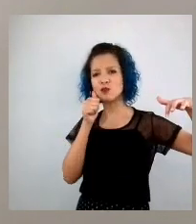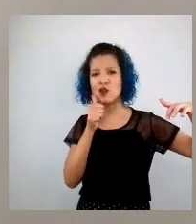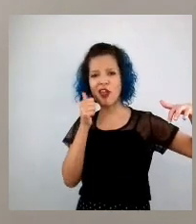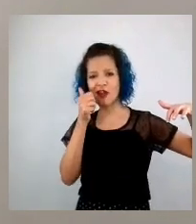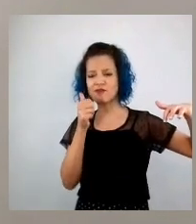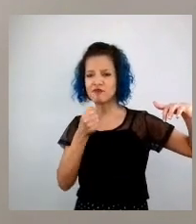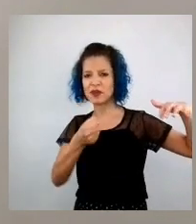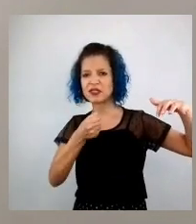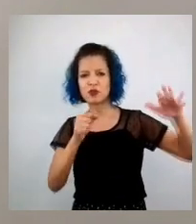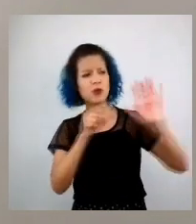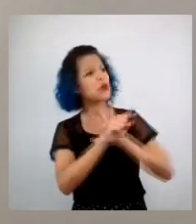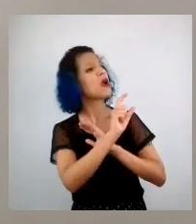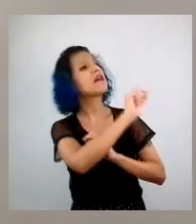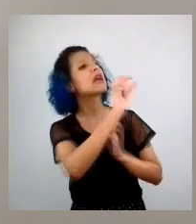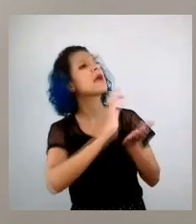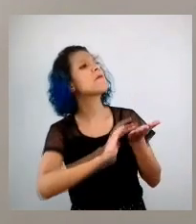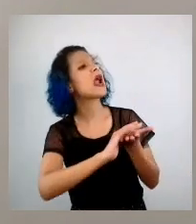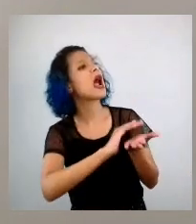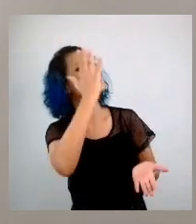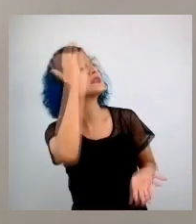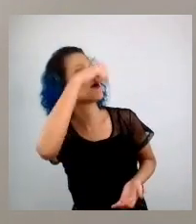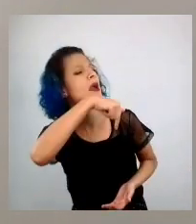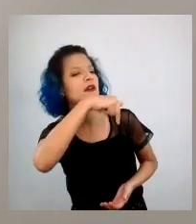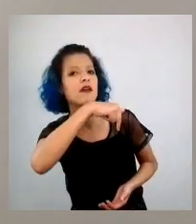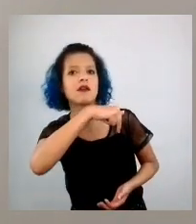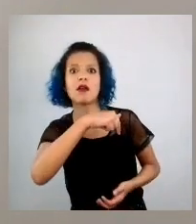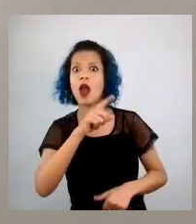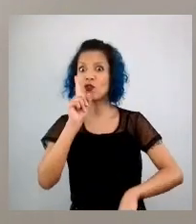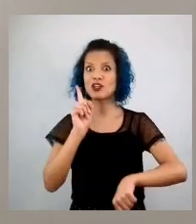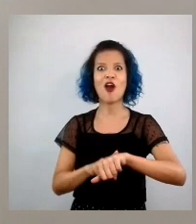certa. E a minha trajetória começou assim.